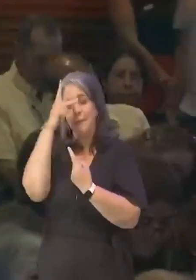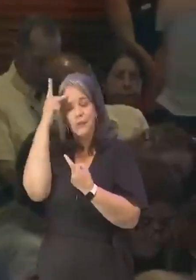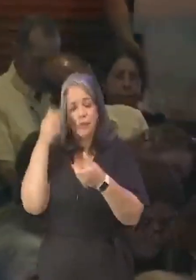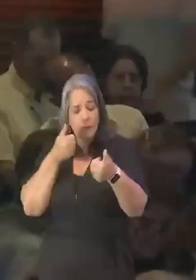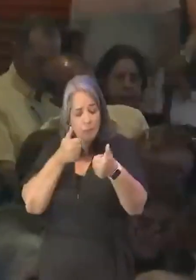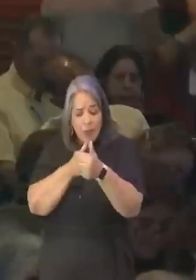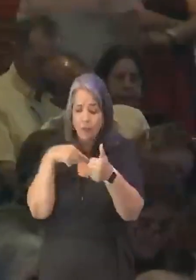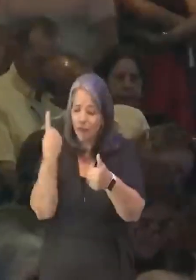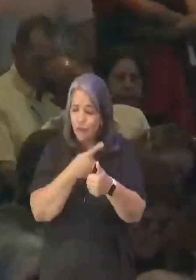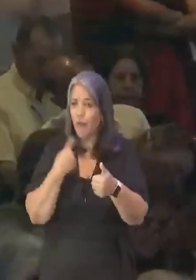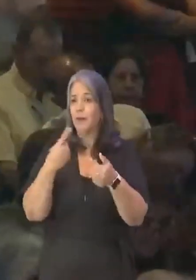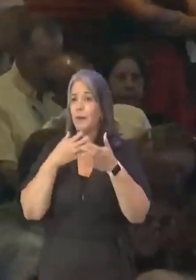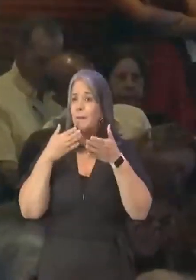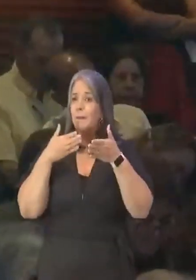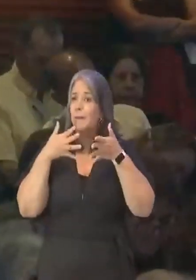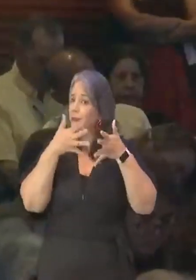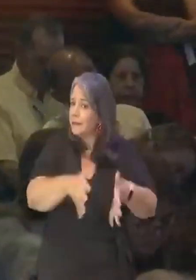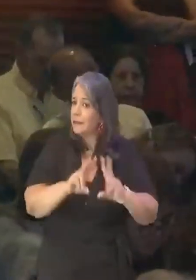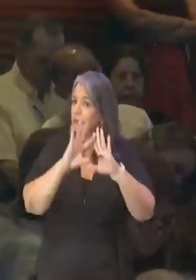meio.